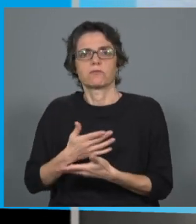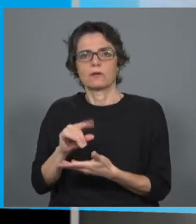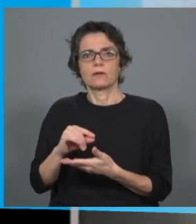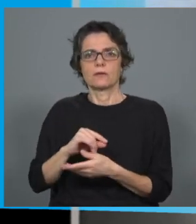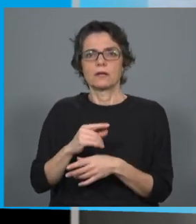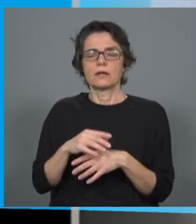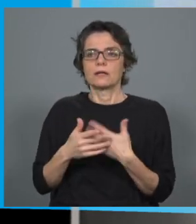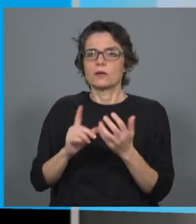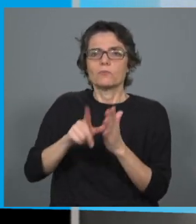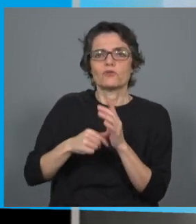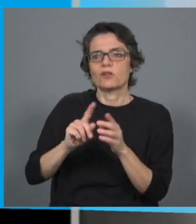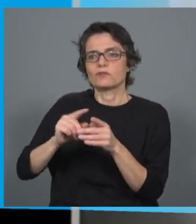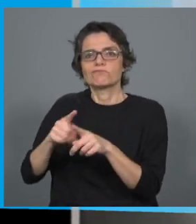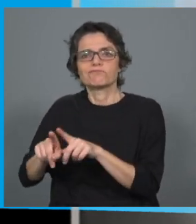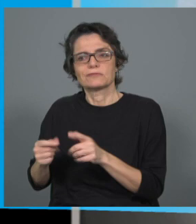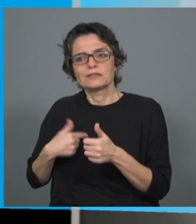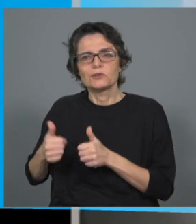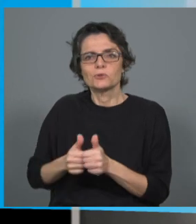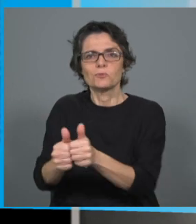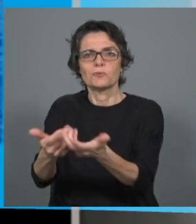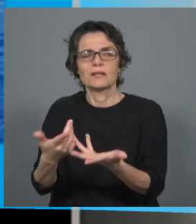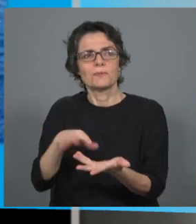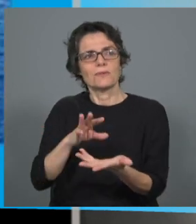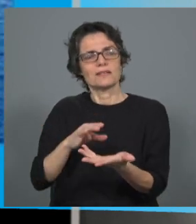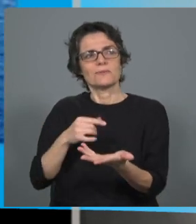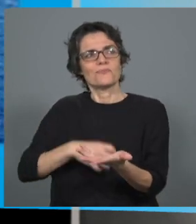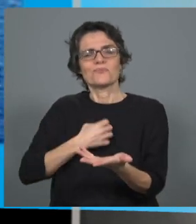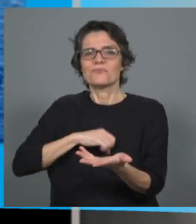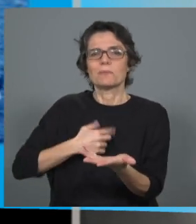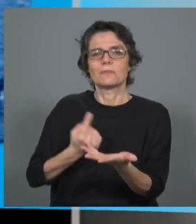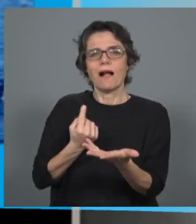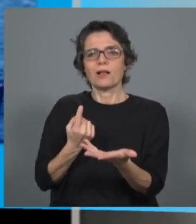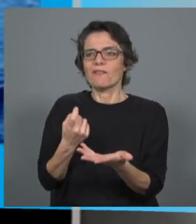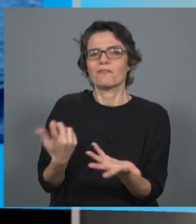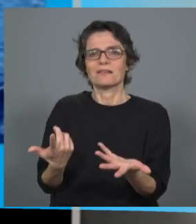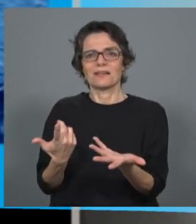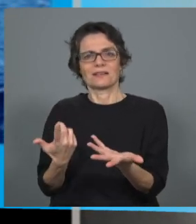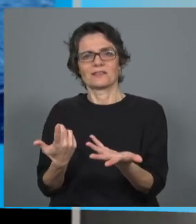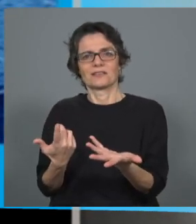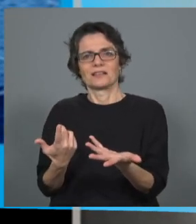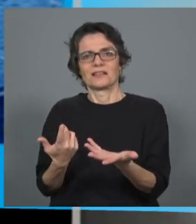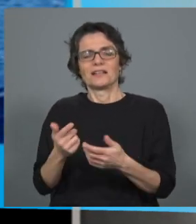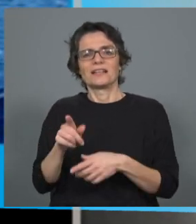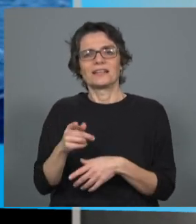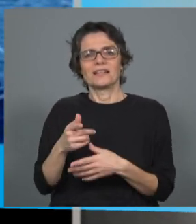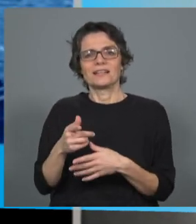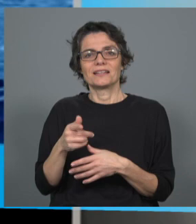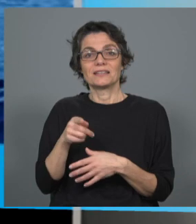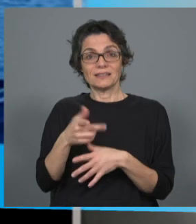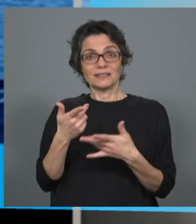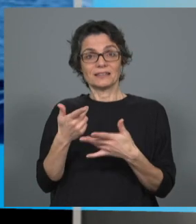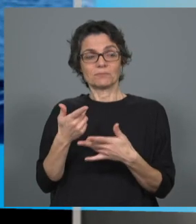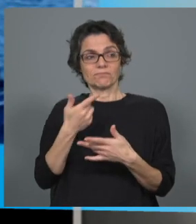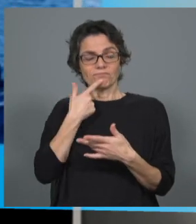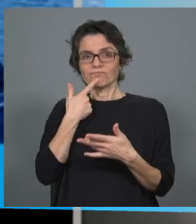coisas, mas hoje em dia percebo que era o meu coração à procura de algo maior. E depois tive assim o meu cair